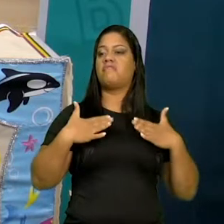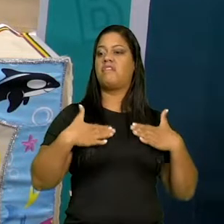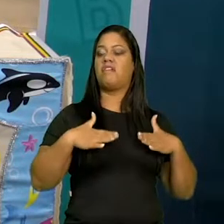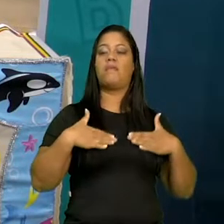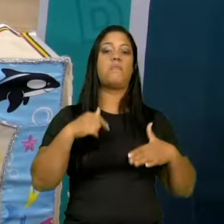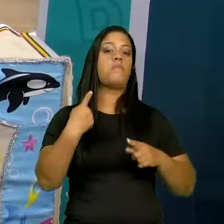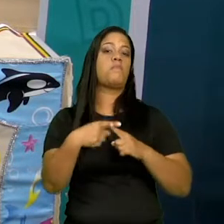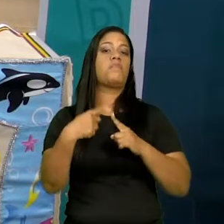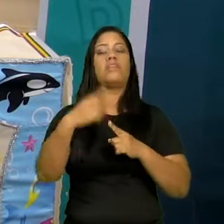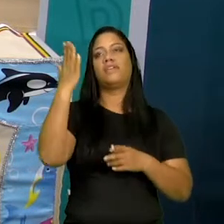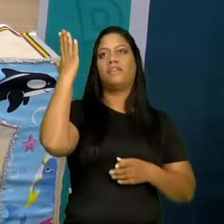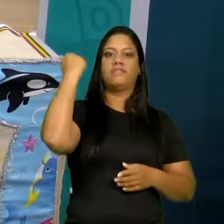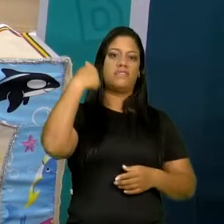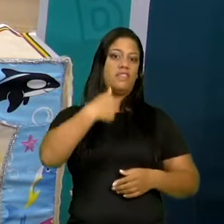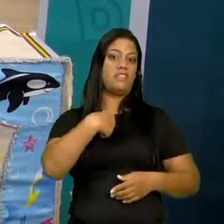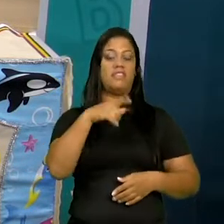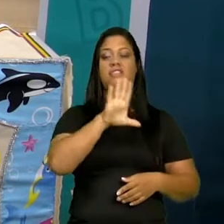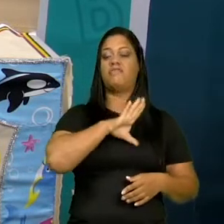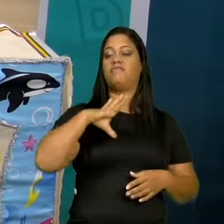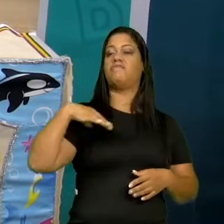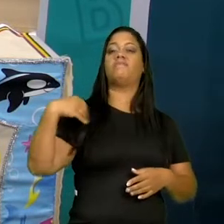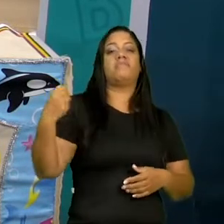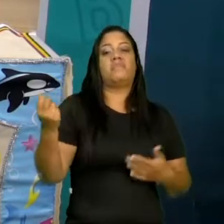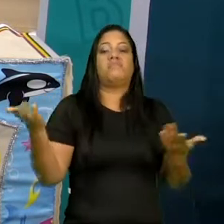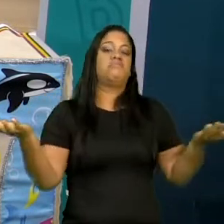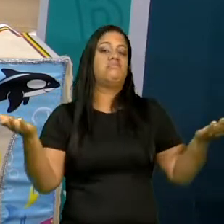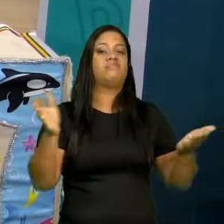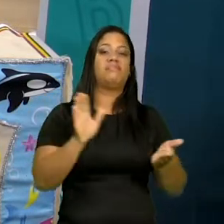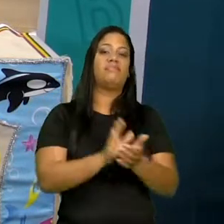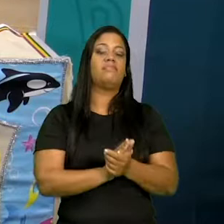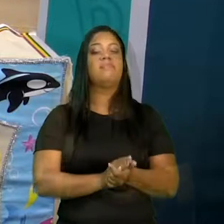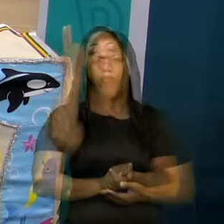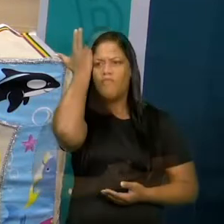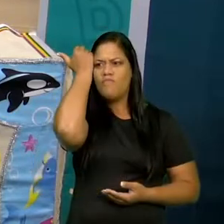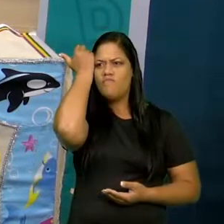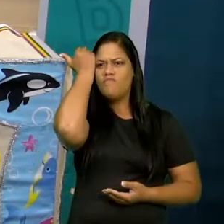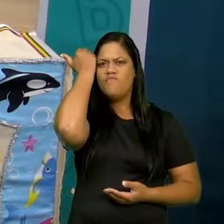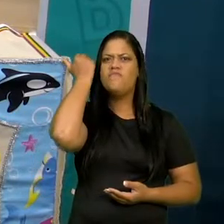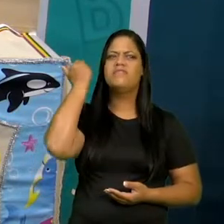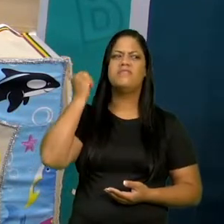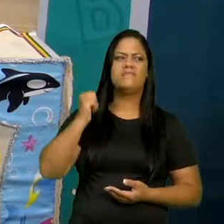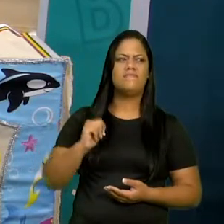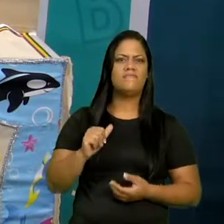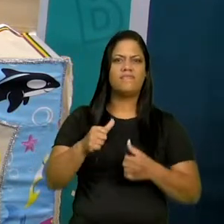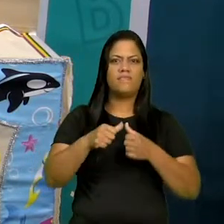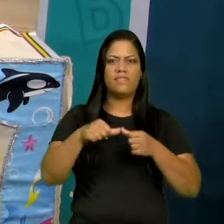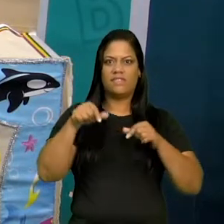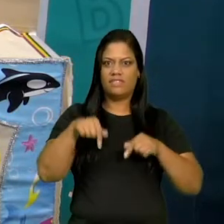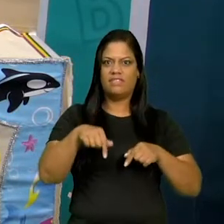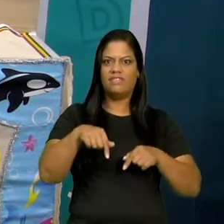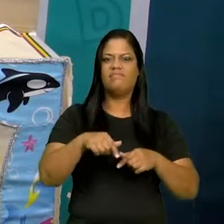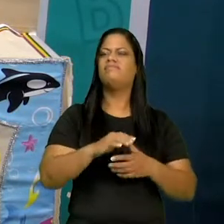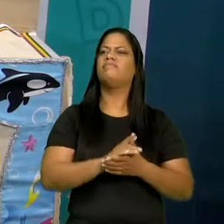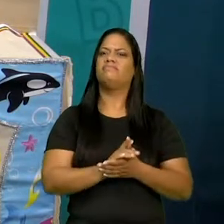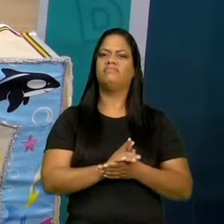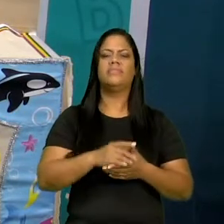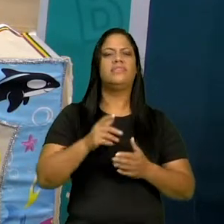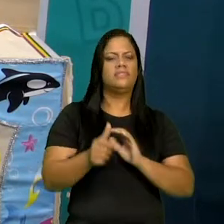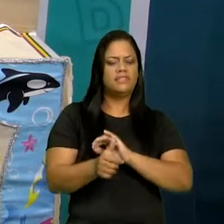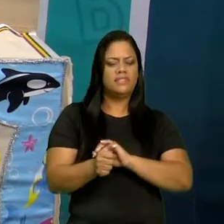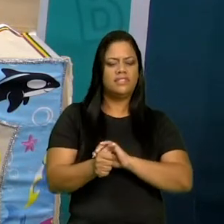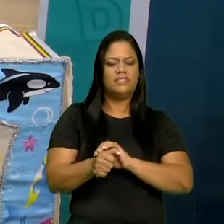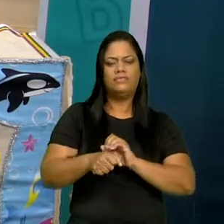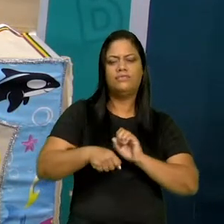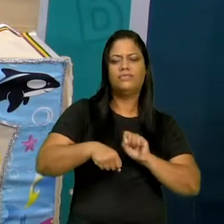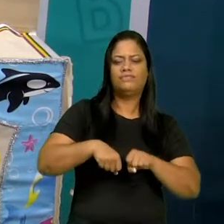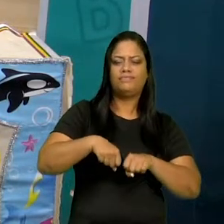eu sei que eu vou ganhar. Então, a lebre ficou aqui e deixou a tartaruga